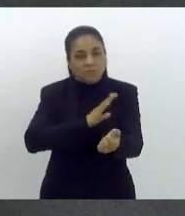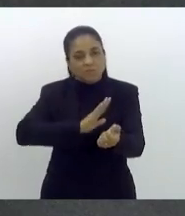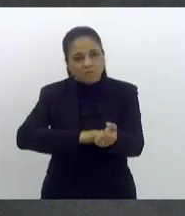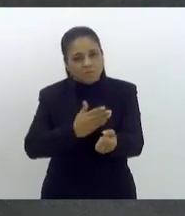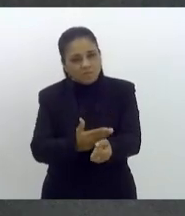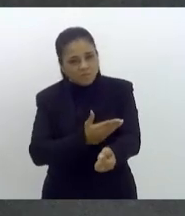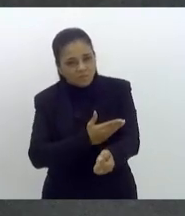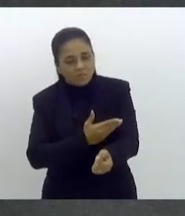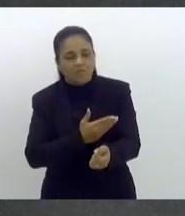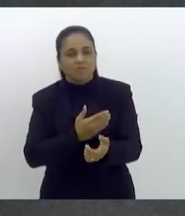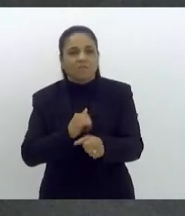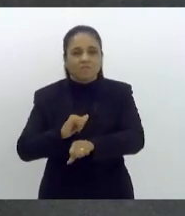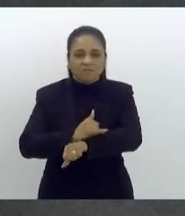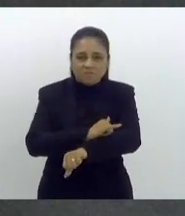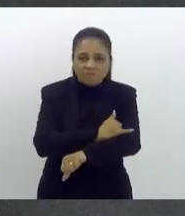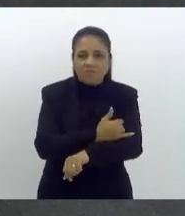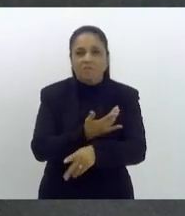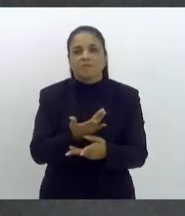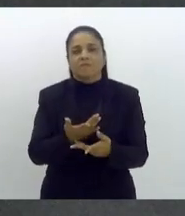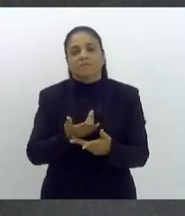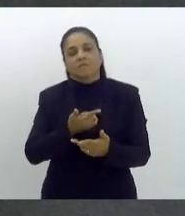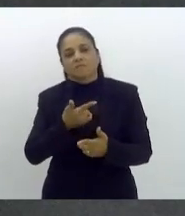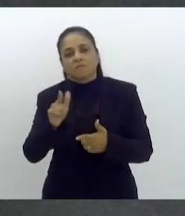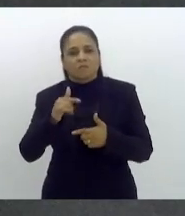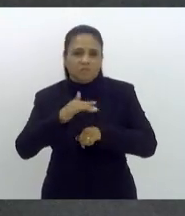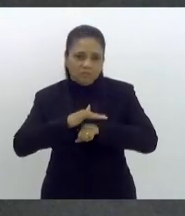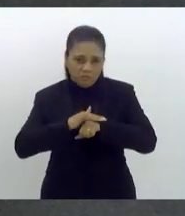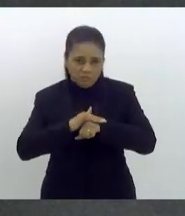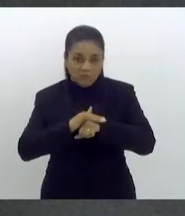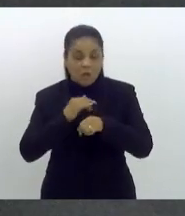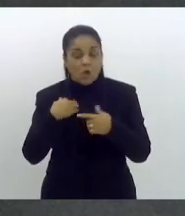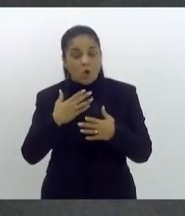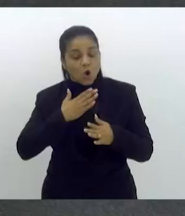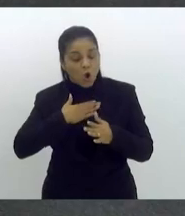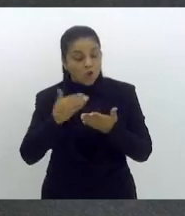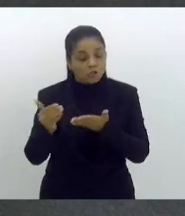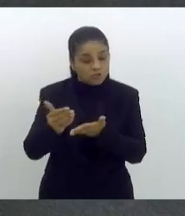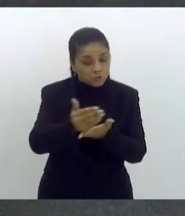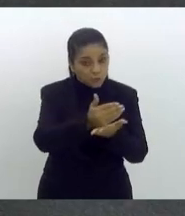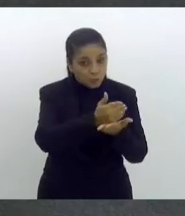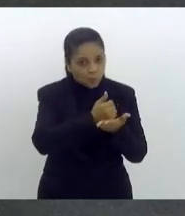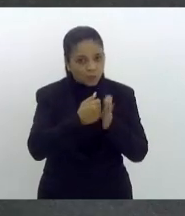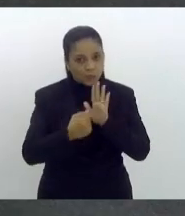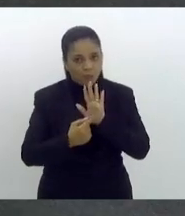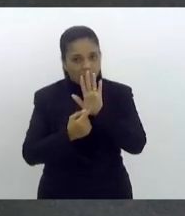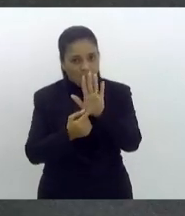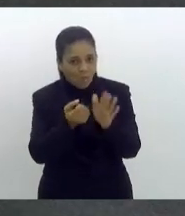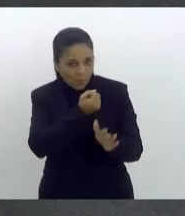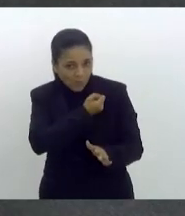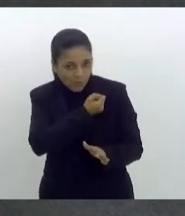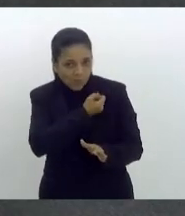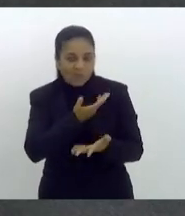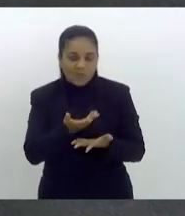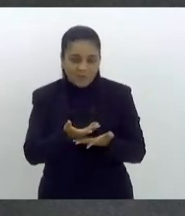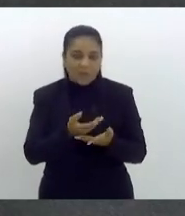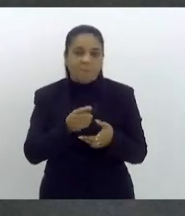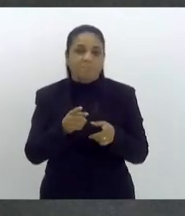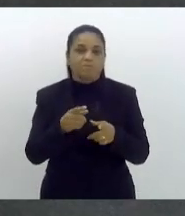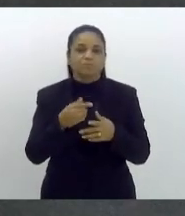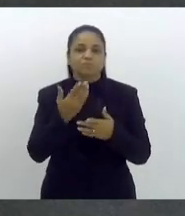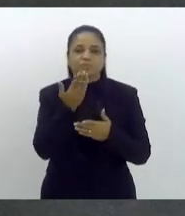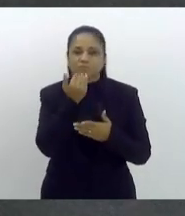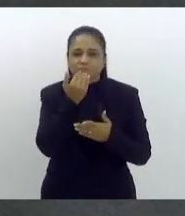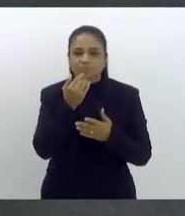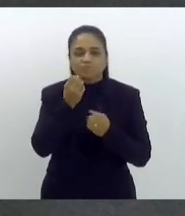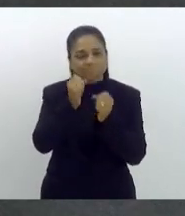doenças Mas a questão Vamos eu gosto de trazer números porque o meu raciocínio é em cima sempre de dados então alimentos